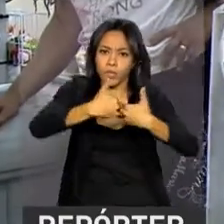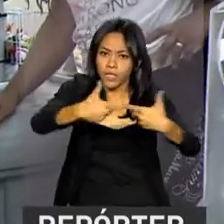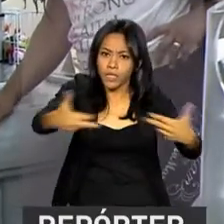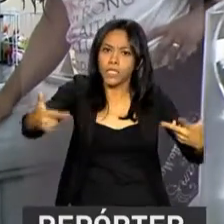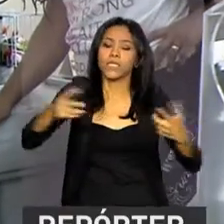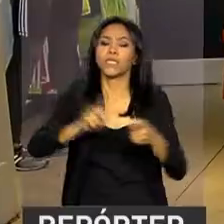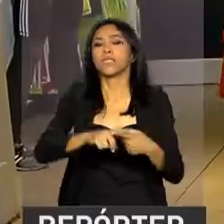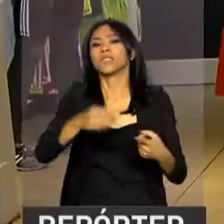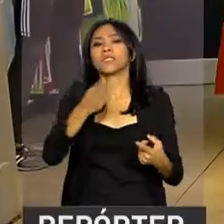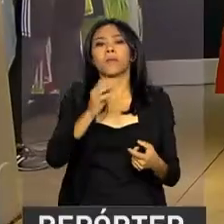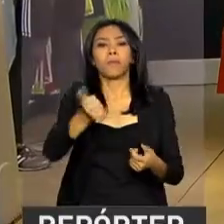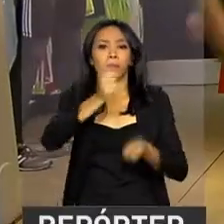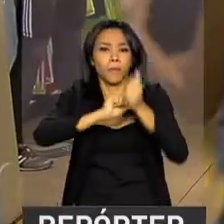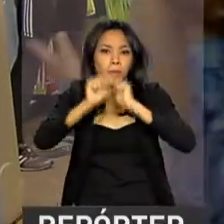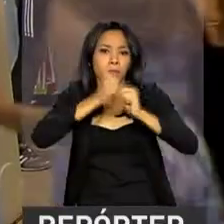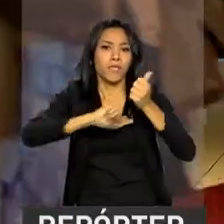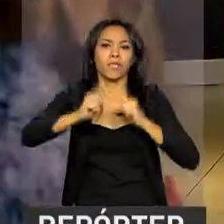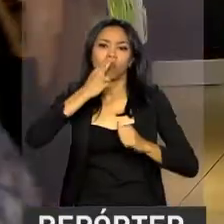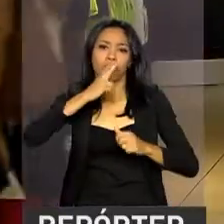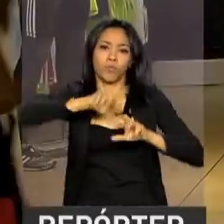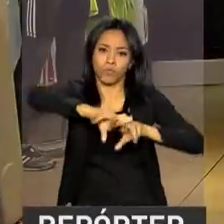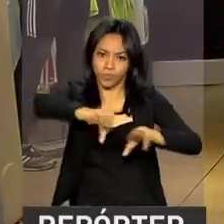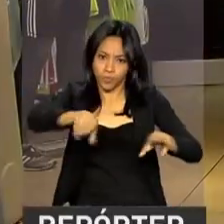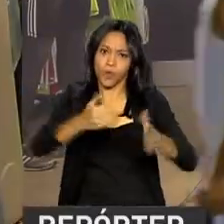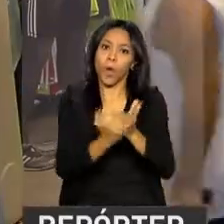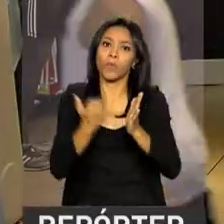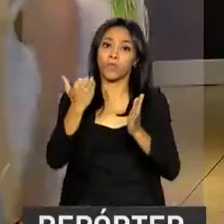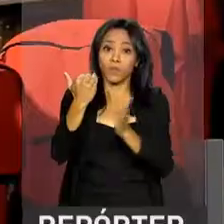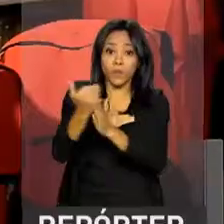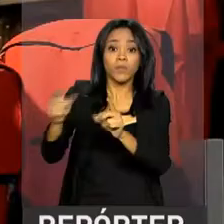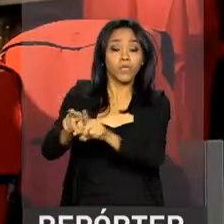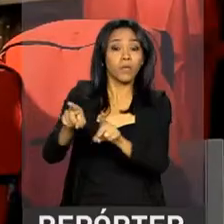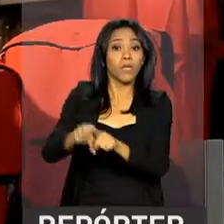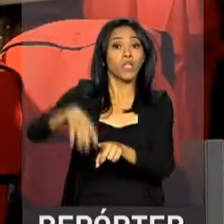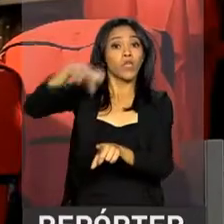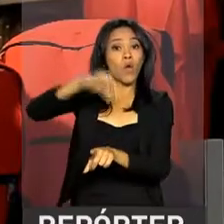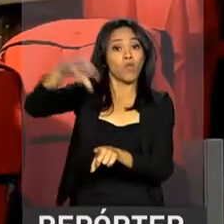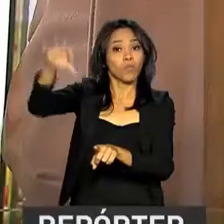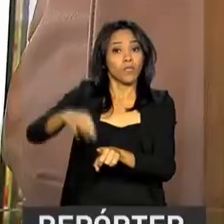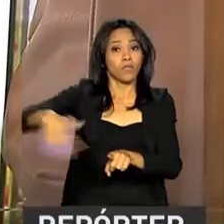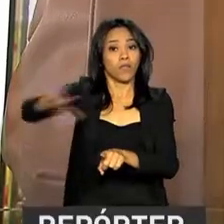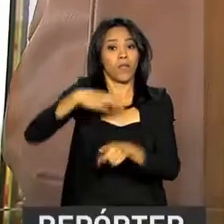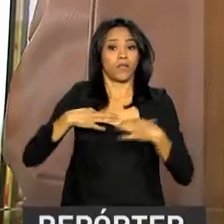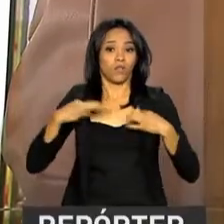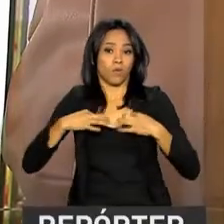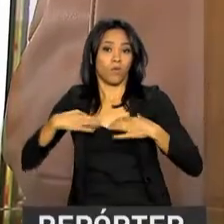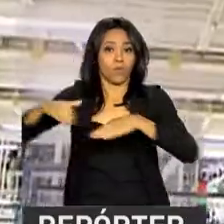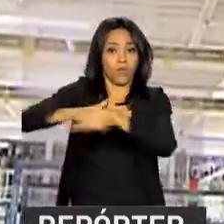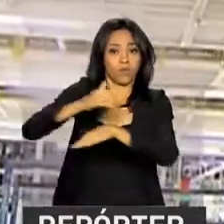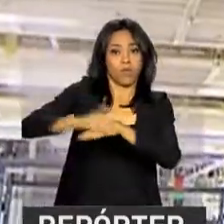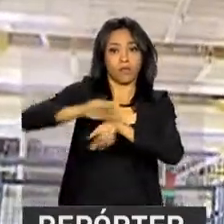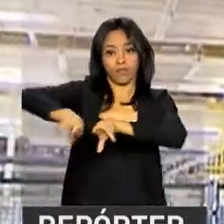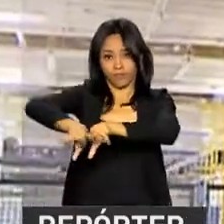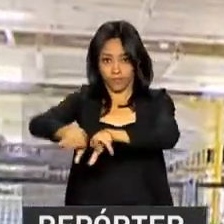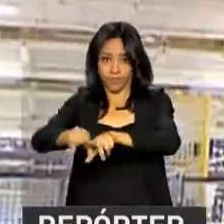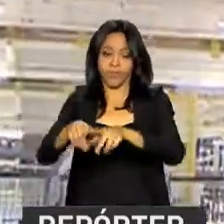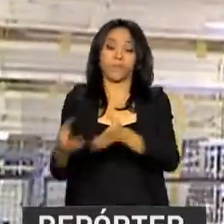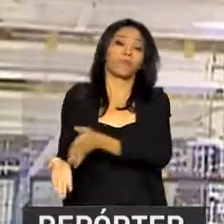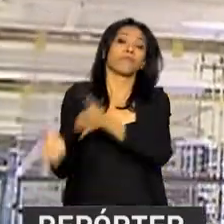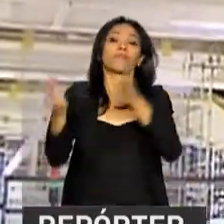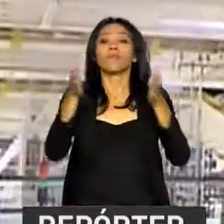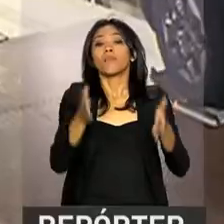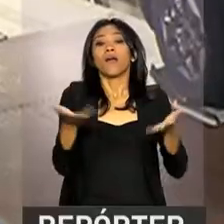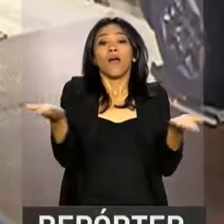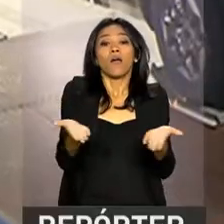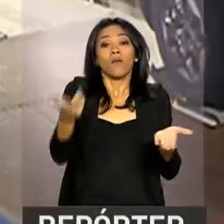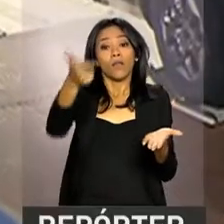e fumo e um crescimento de 9% no segmento de tecidos vestuário e calçados já o comércio varejista ampliado